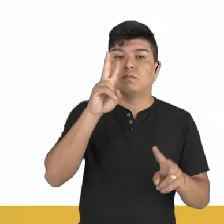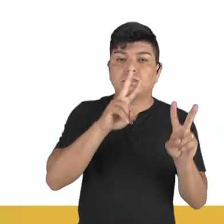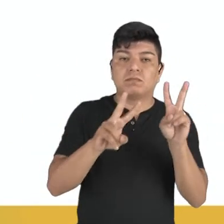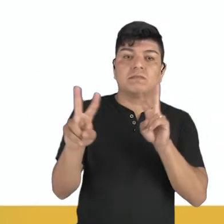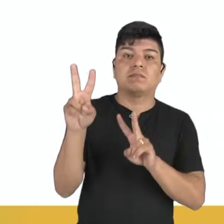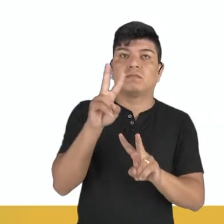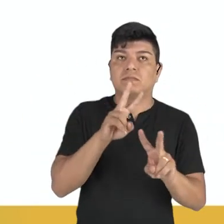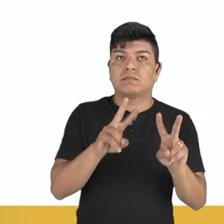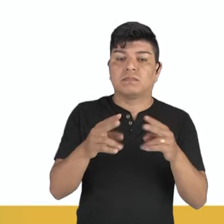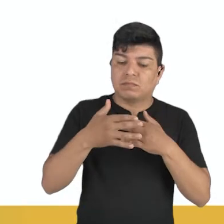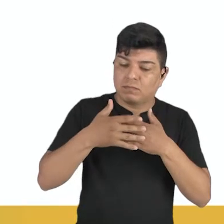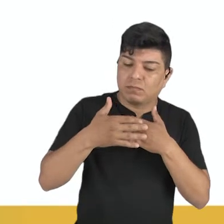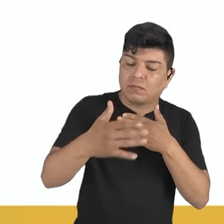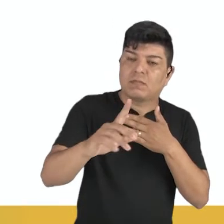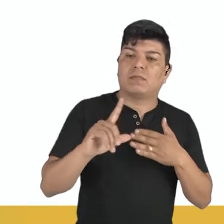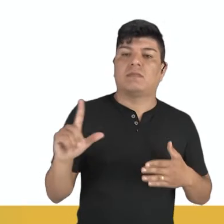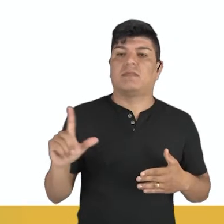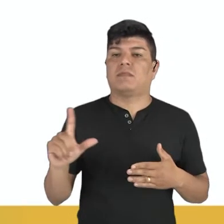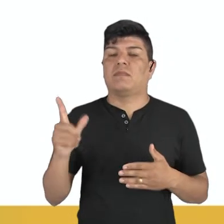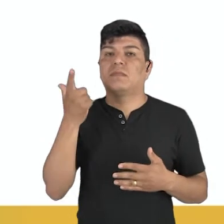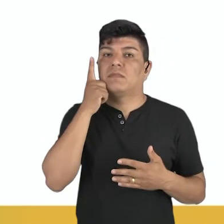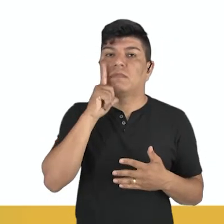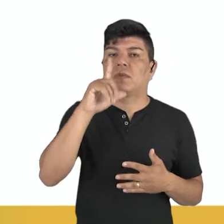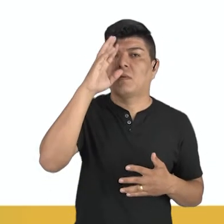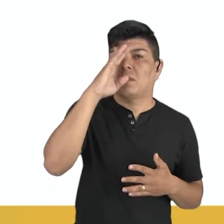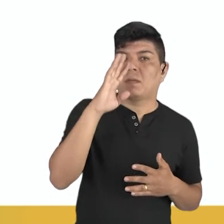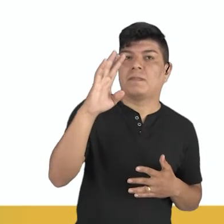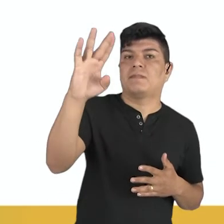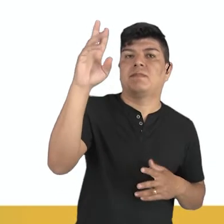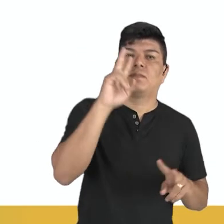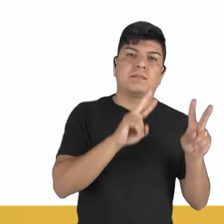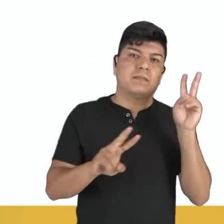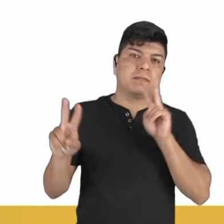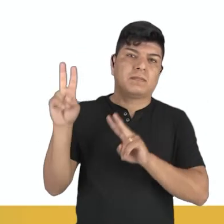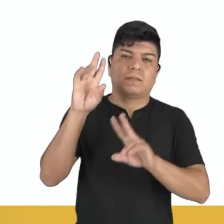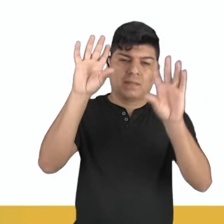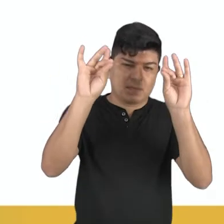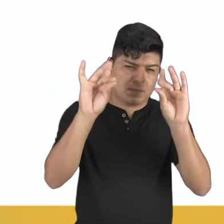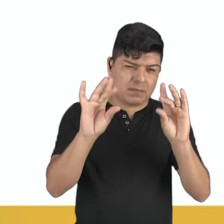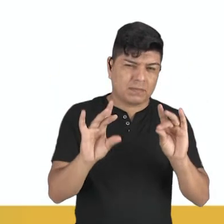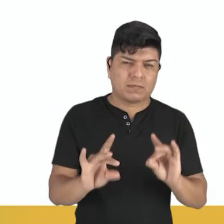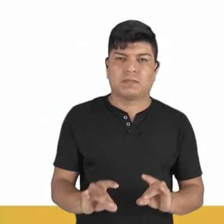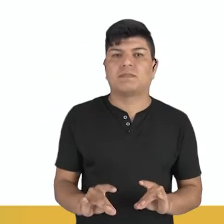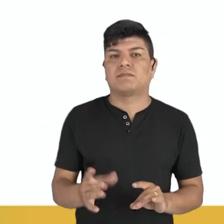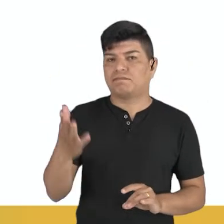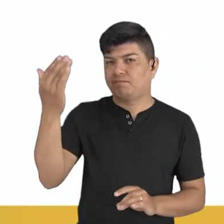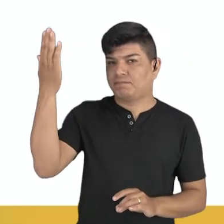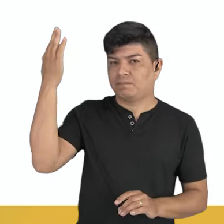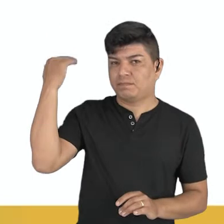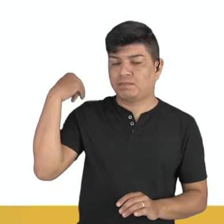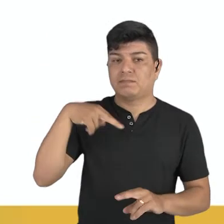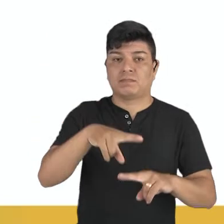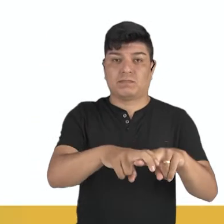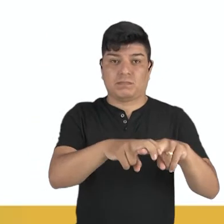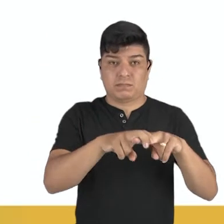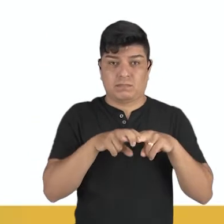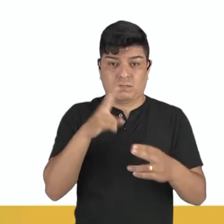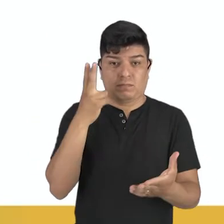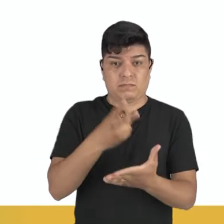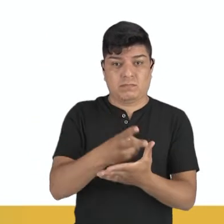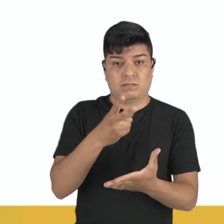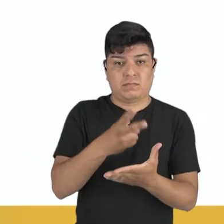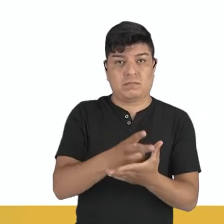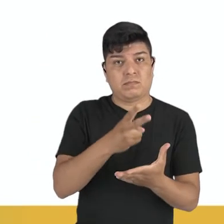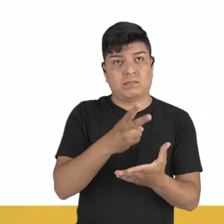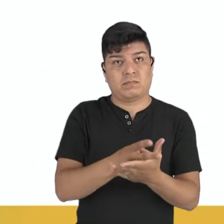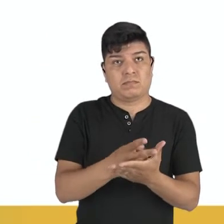a visão é a partir da literatura que você consegue imaginar visualizar detalhes de uma época então por isso que sempre